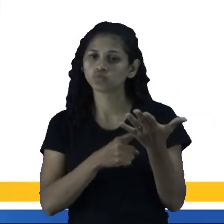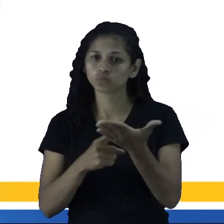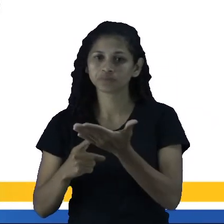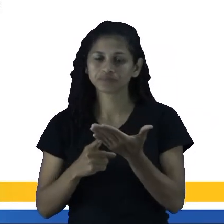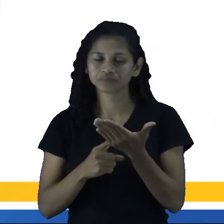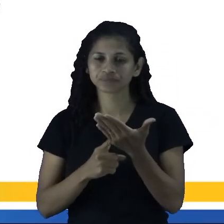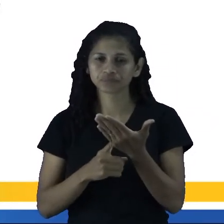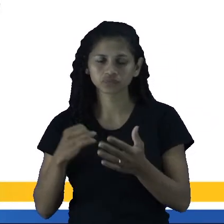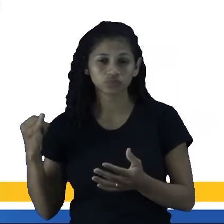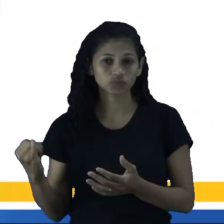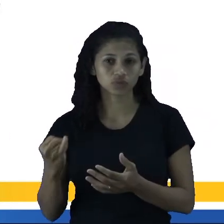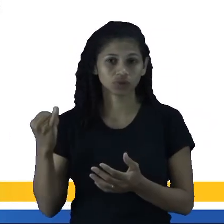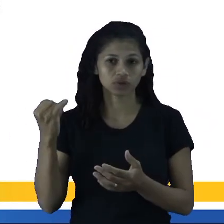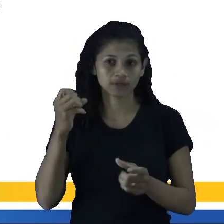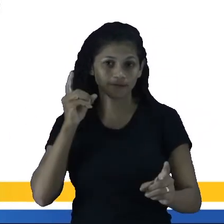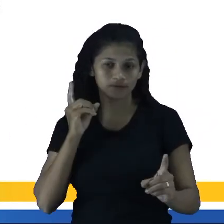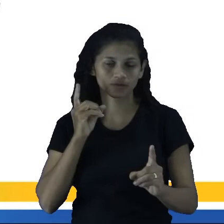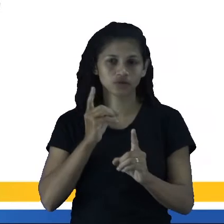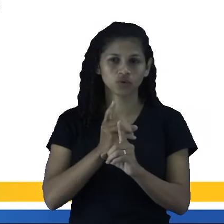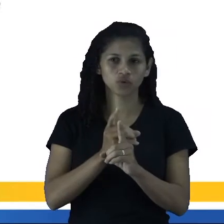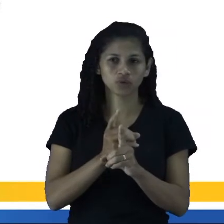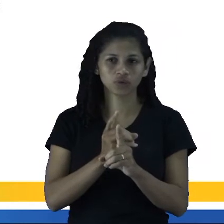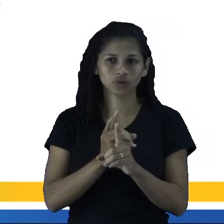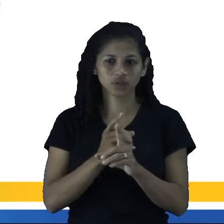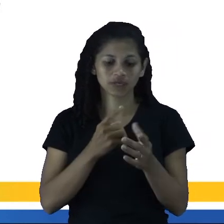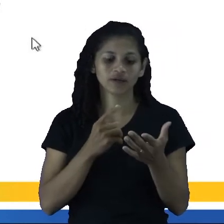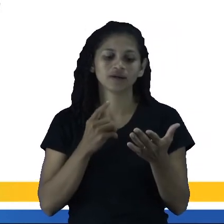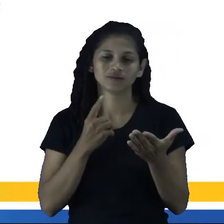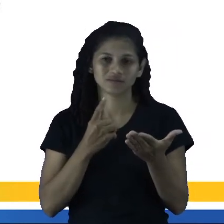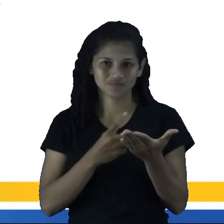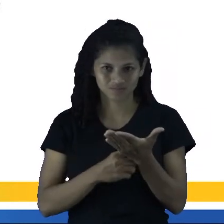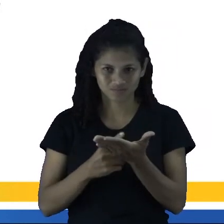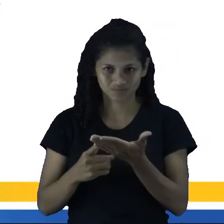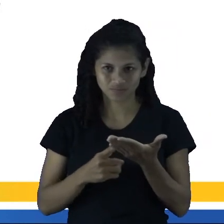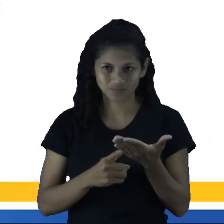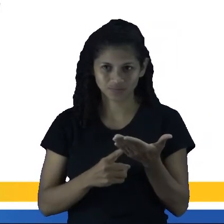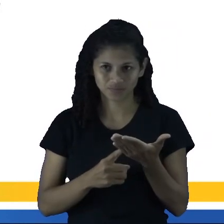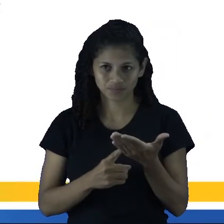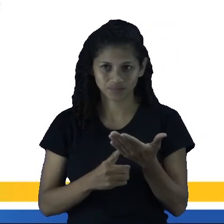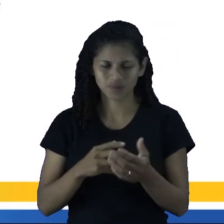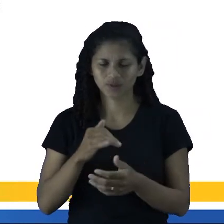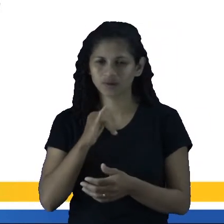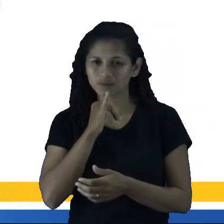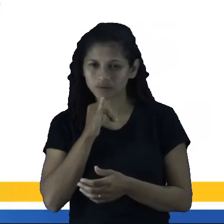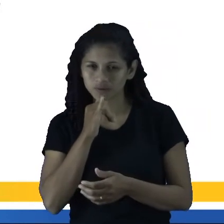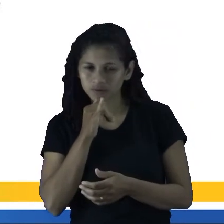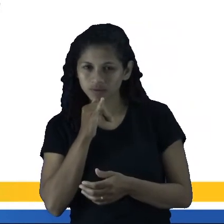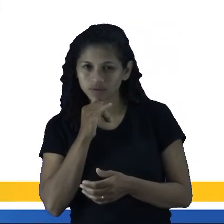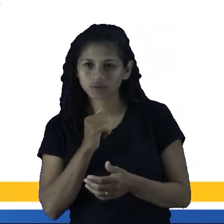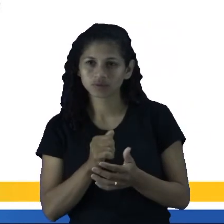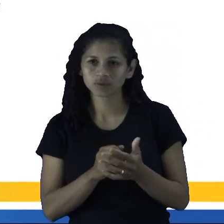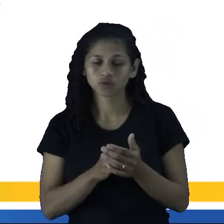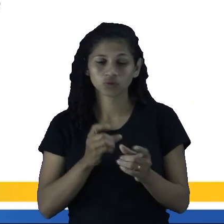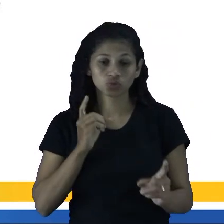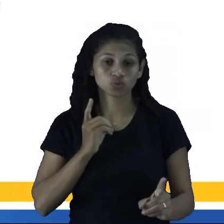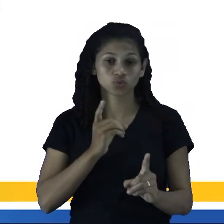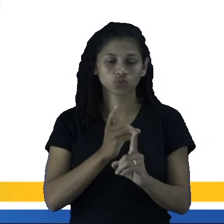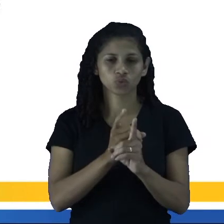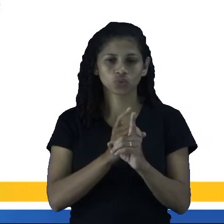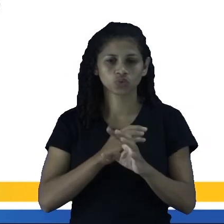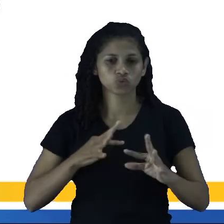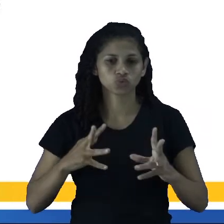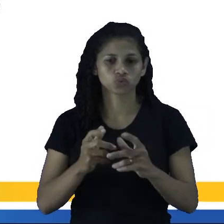saber identificar quando um problema é uma combinação. Para exemplificar, encontre todas as combinações